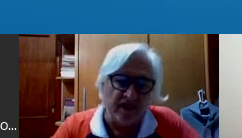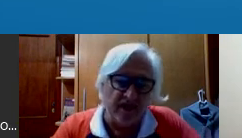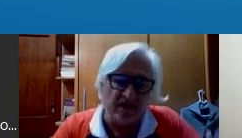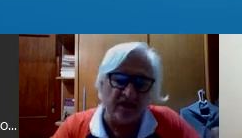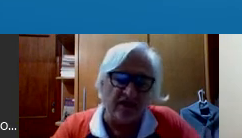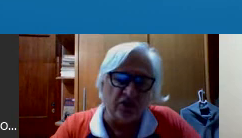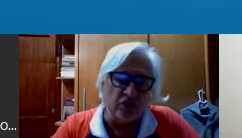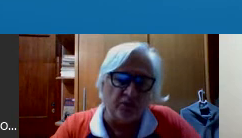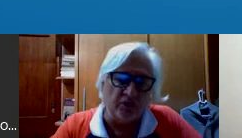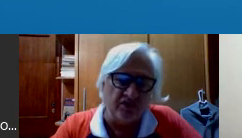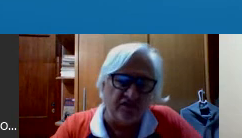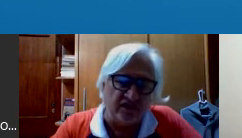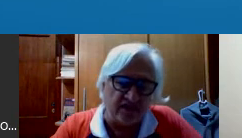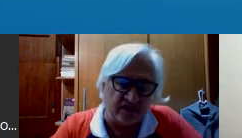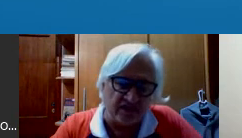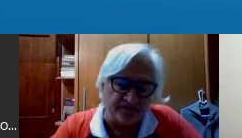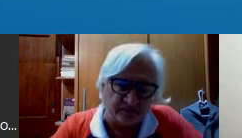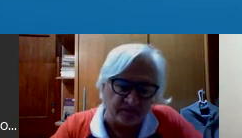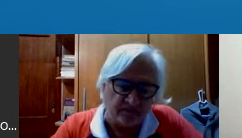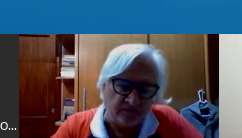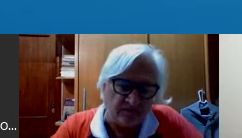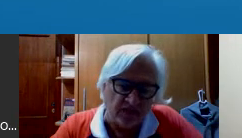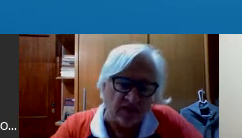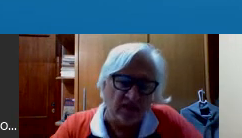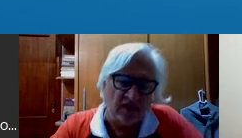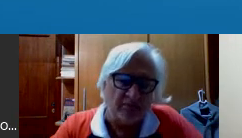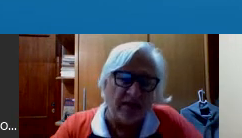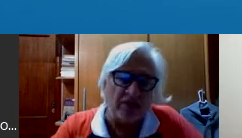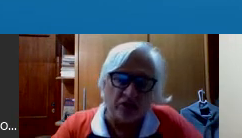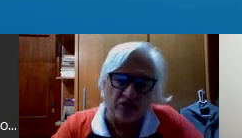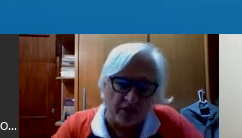é diferente tanto do ponto de vista